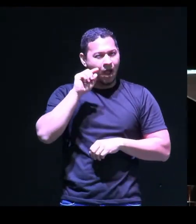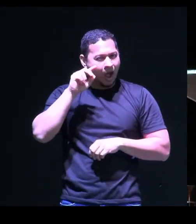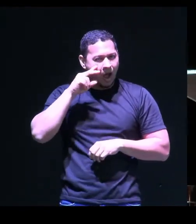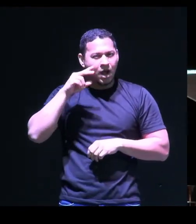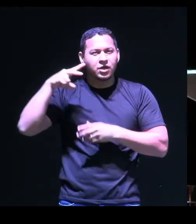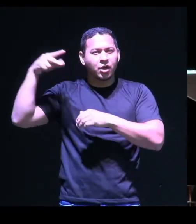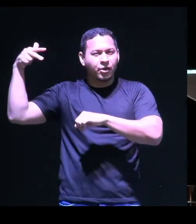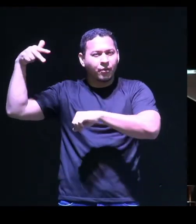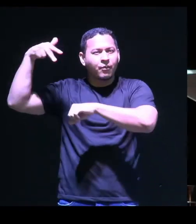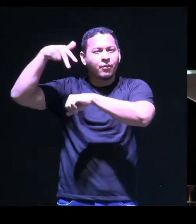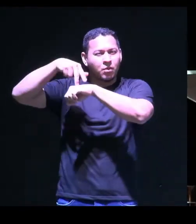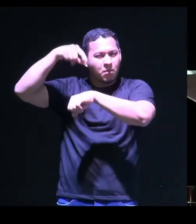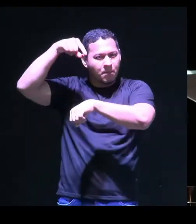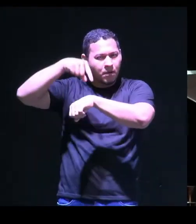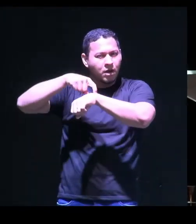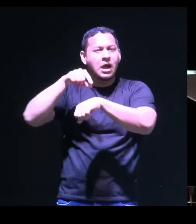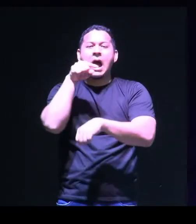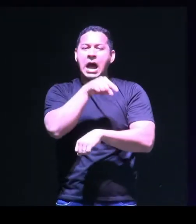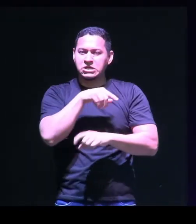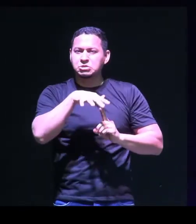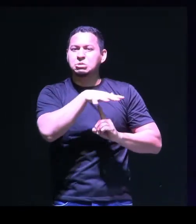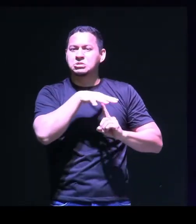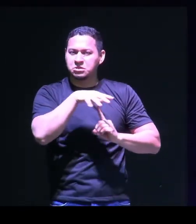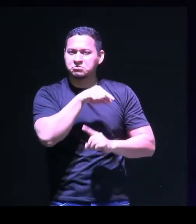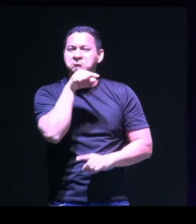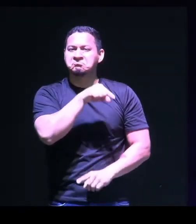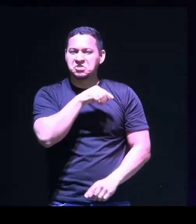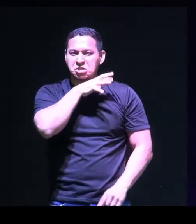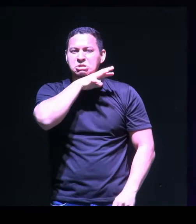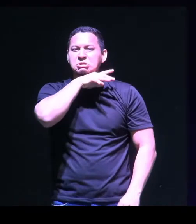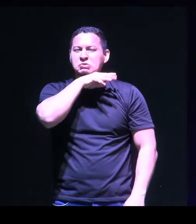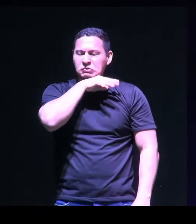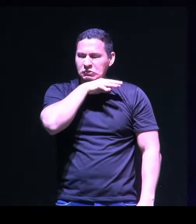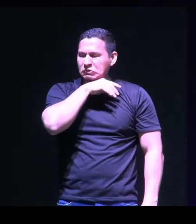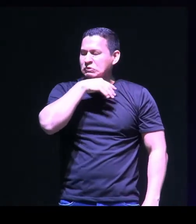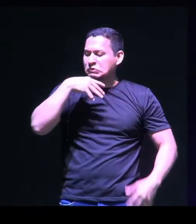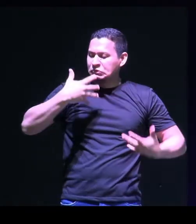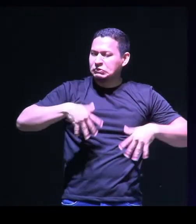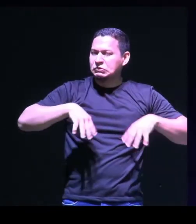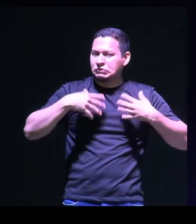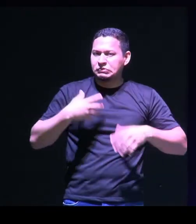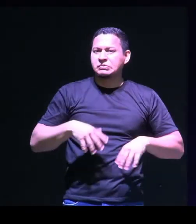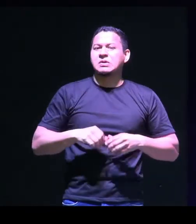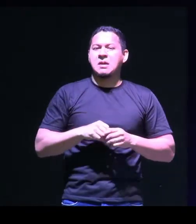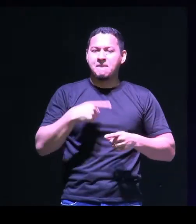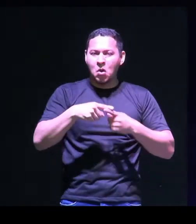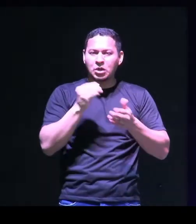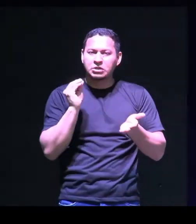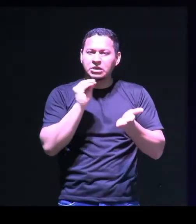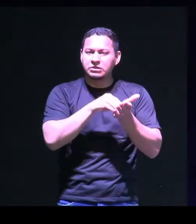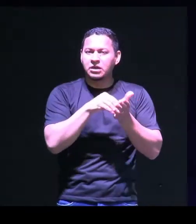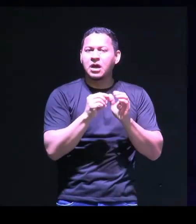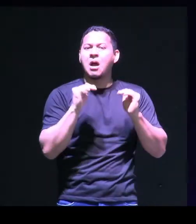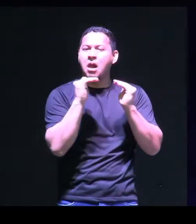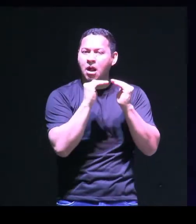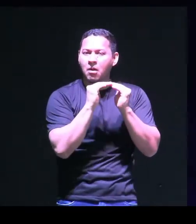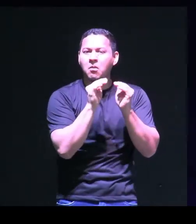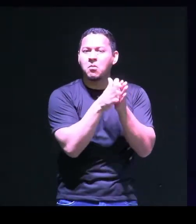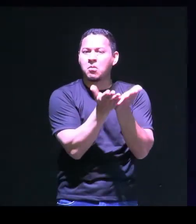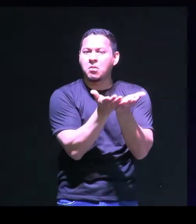naquela hora, a situação dele vai ser ruim. Eu estou parafraseando, isso é um texto, uma profecia, aliás, uma